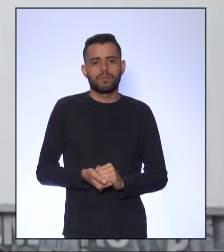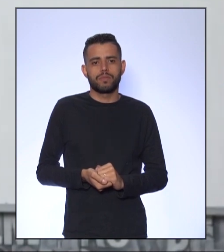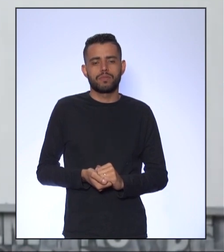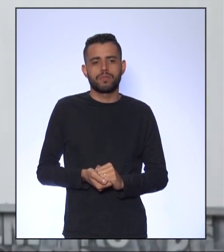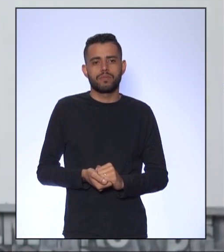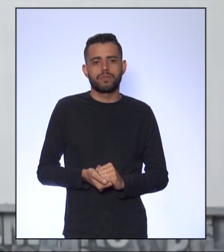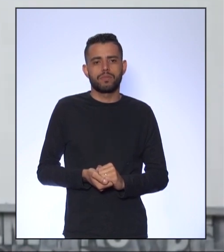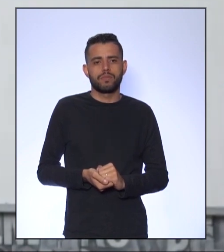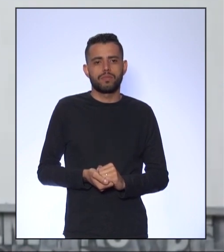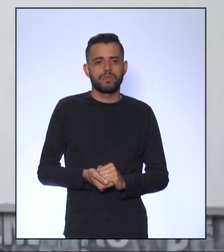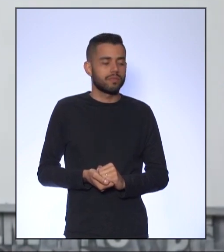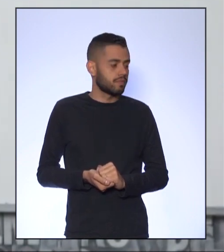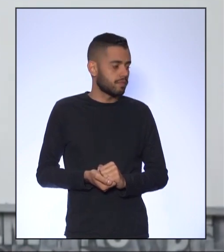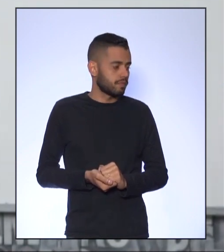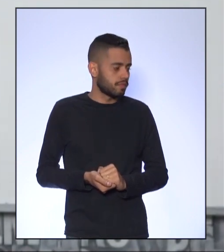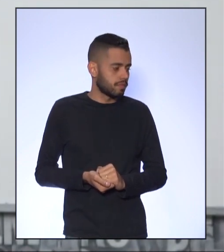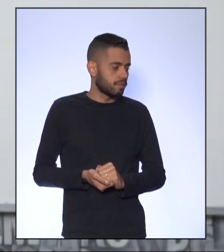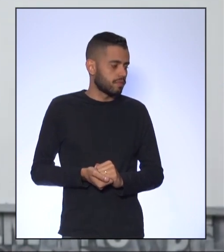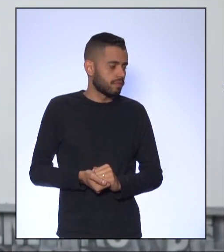Algumas